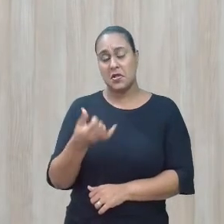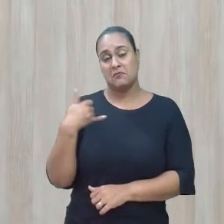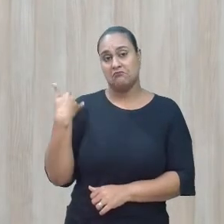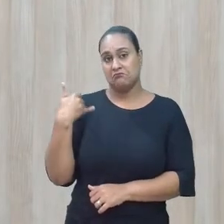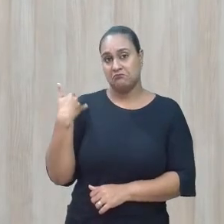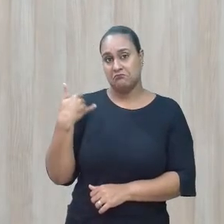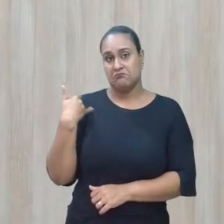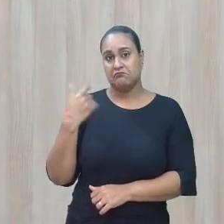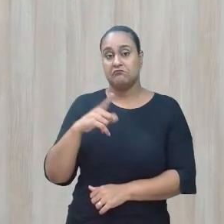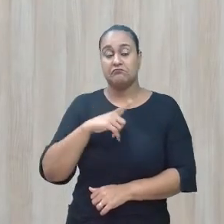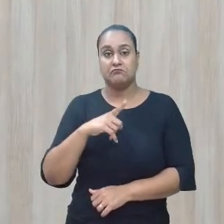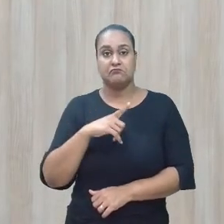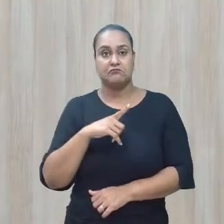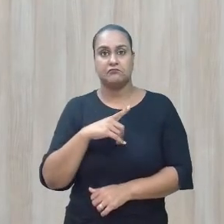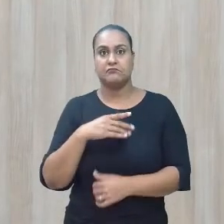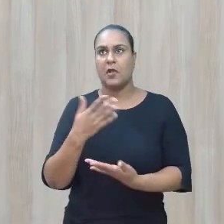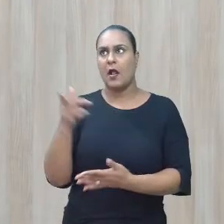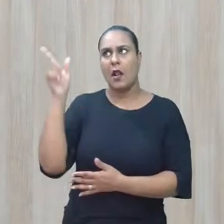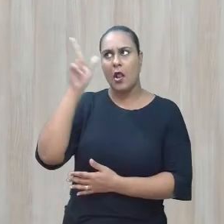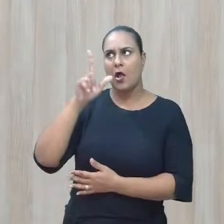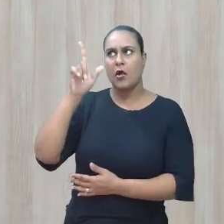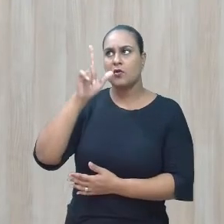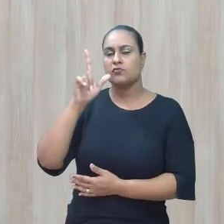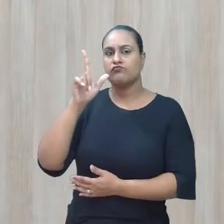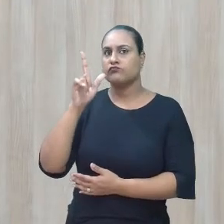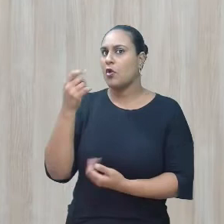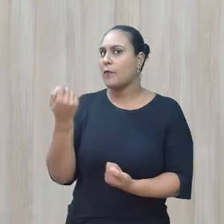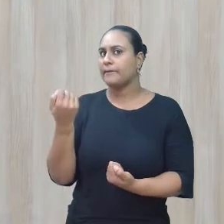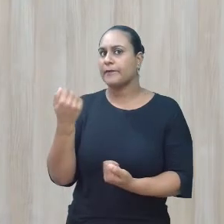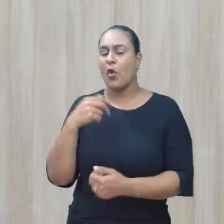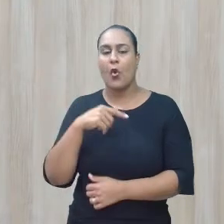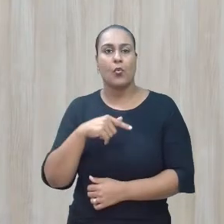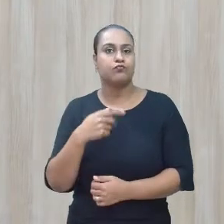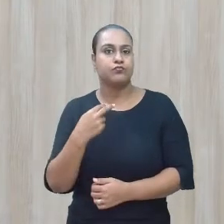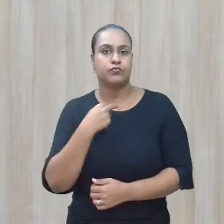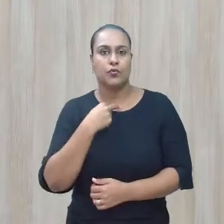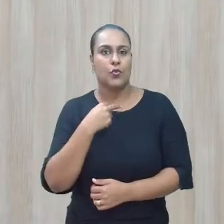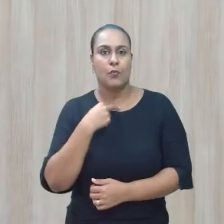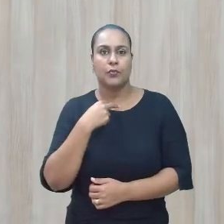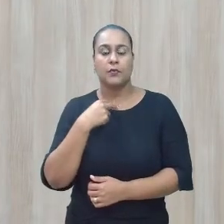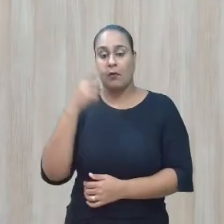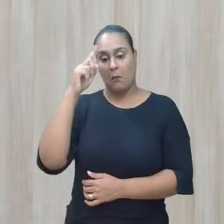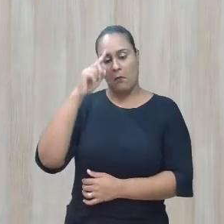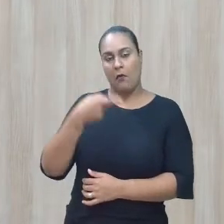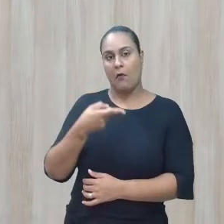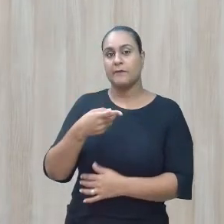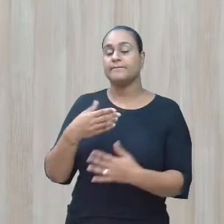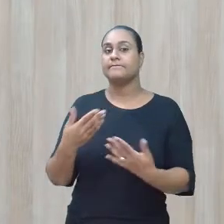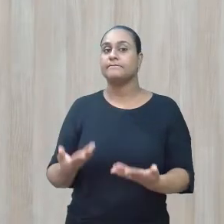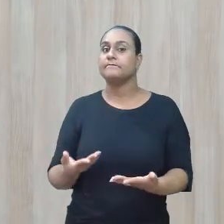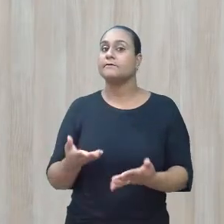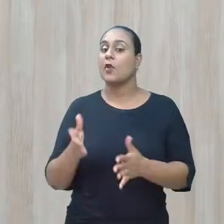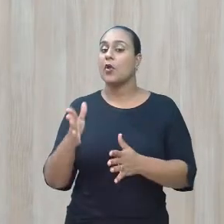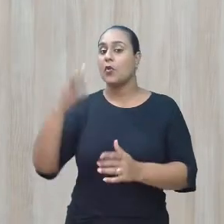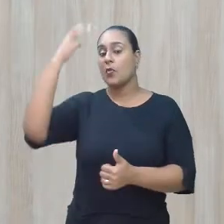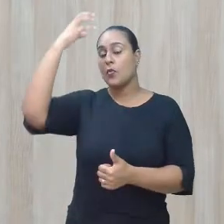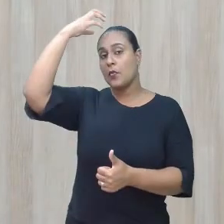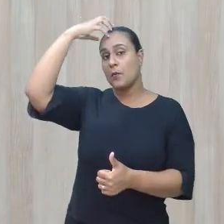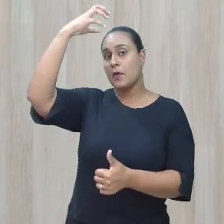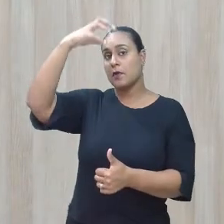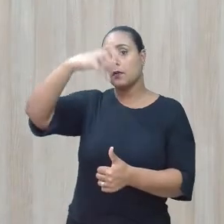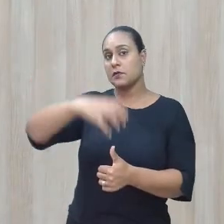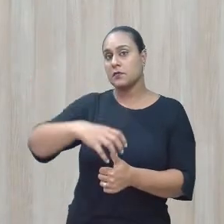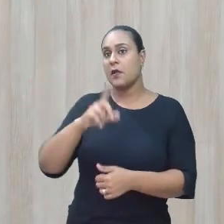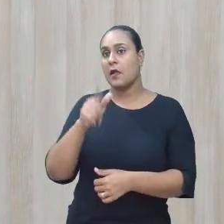Então, obviamente, ele não tinha condições nenhuma de governar. Portanto, quando a gente fala de período regencial, eu me refiro justamente a esse intervalo